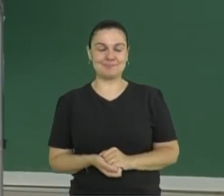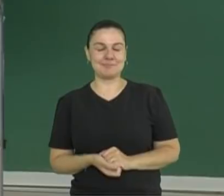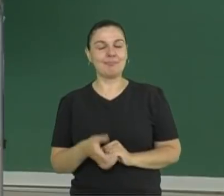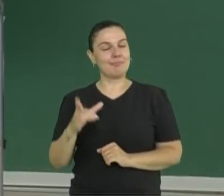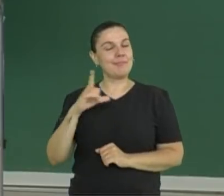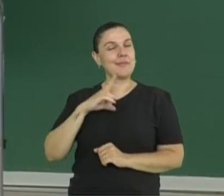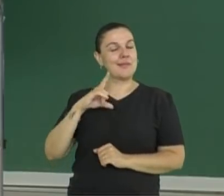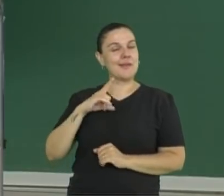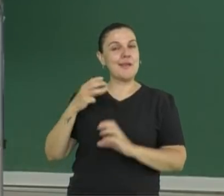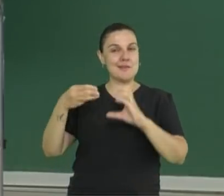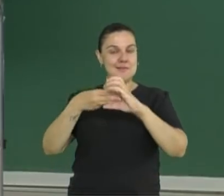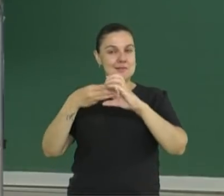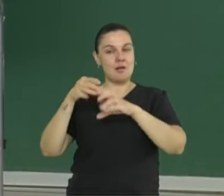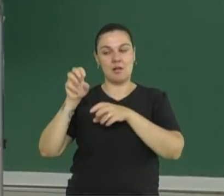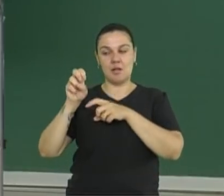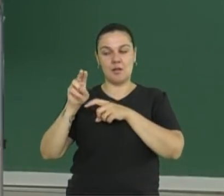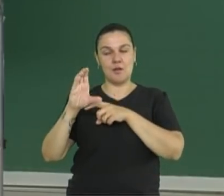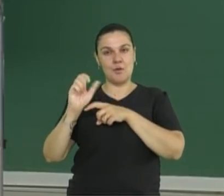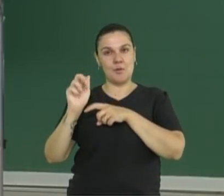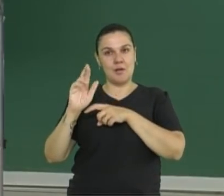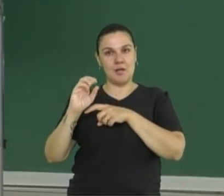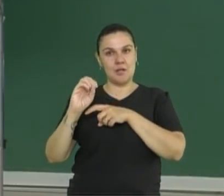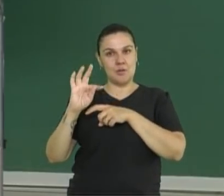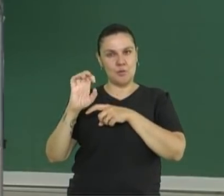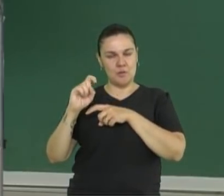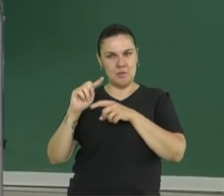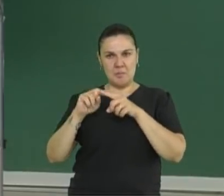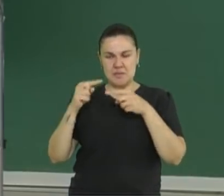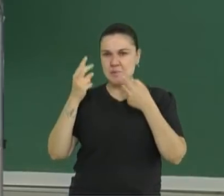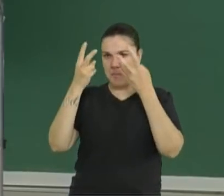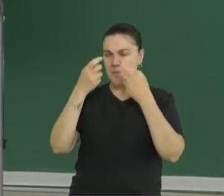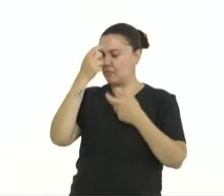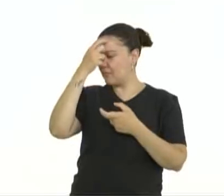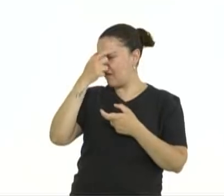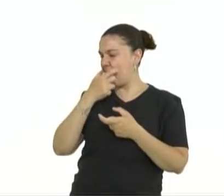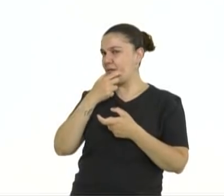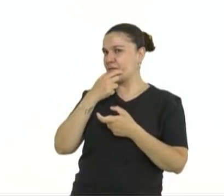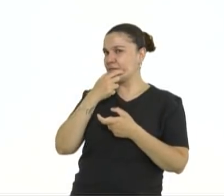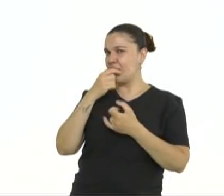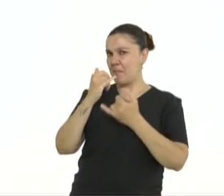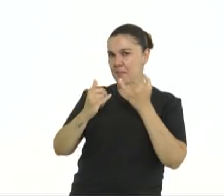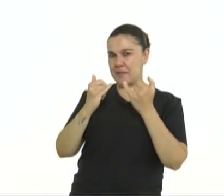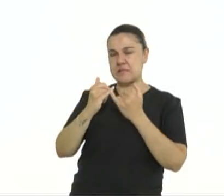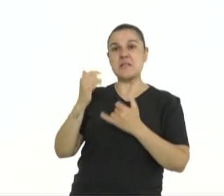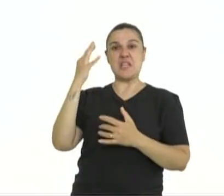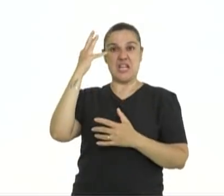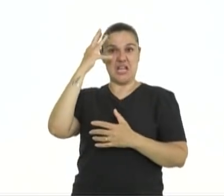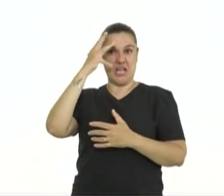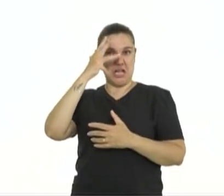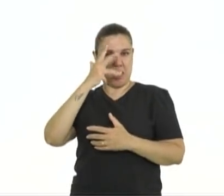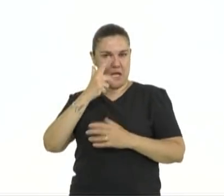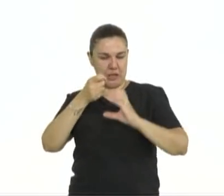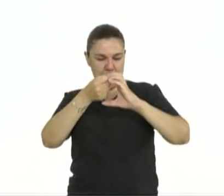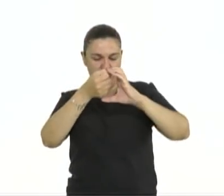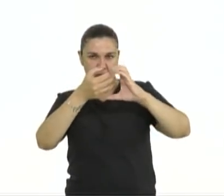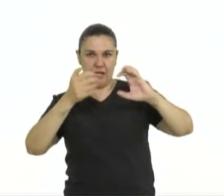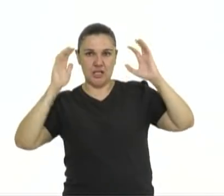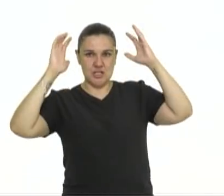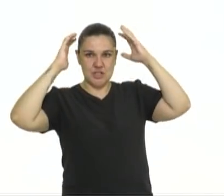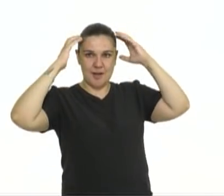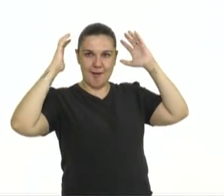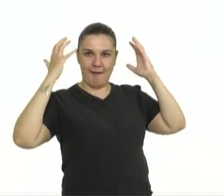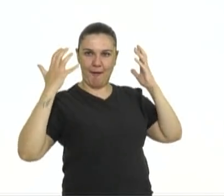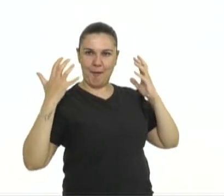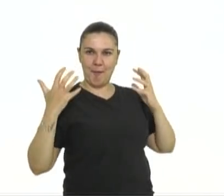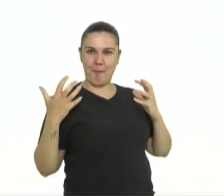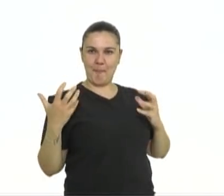possuem células eucariontes. Mas vocês perceberam que elas são muito parecidas, essas três moças negras? Bonitas, com as suas características,